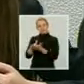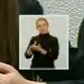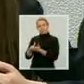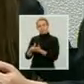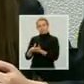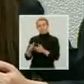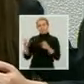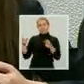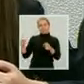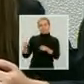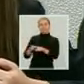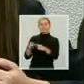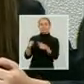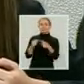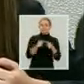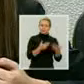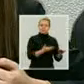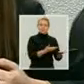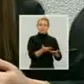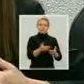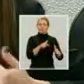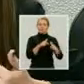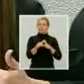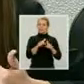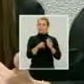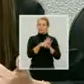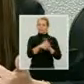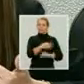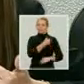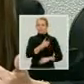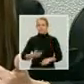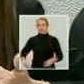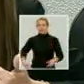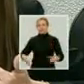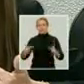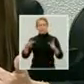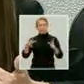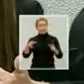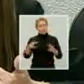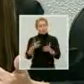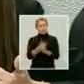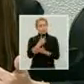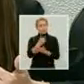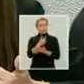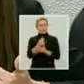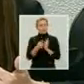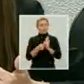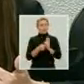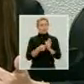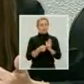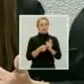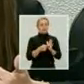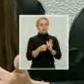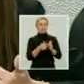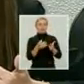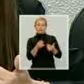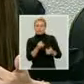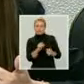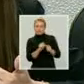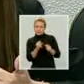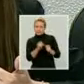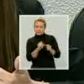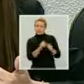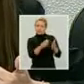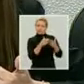Conforme a ação, assim como toda política pública e toda ação educacional ela for acontecendo, porque essa produção